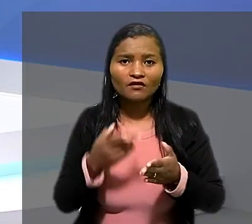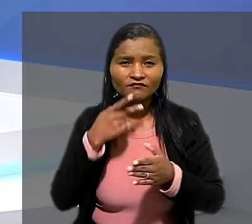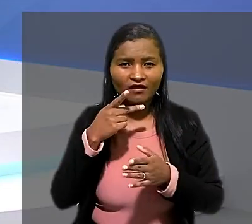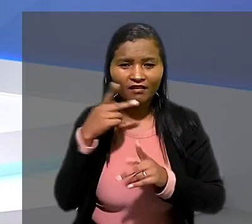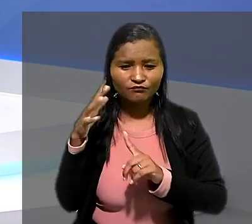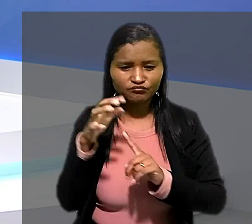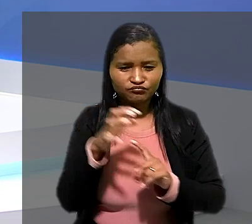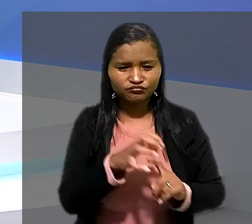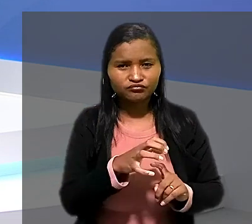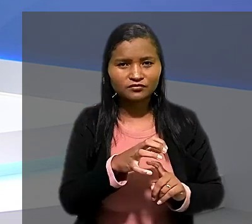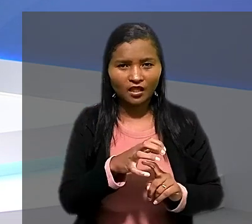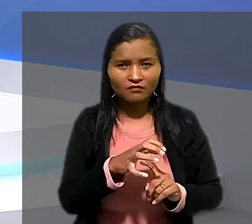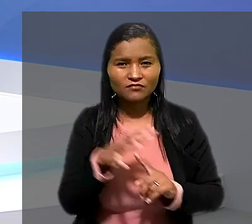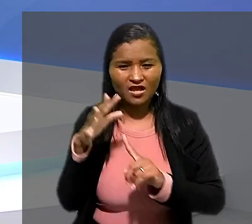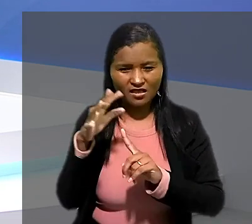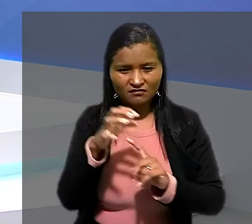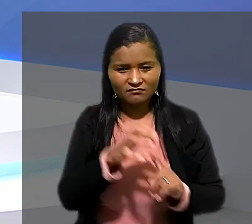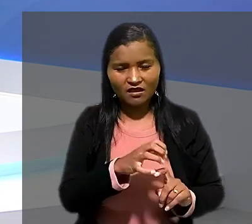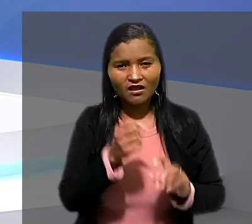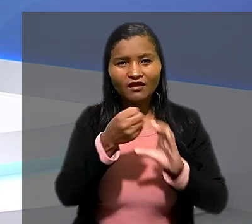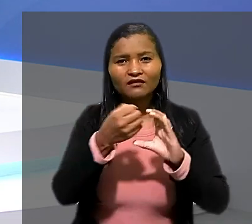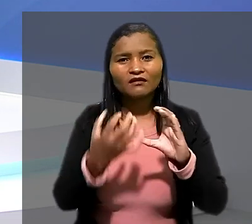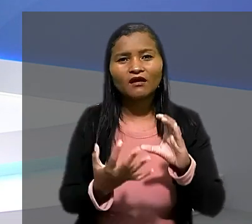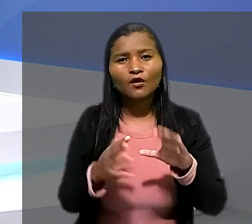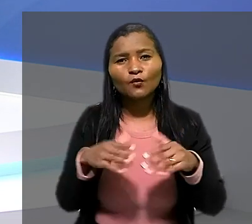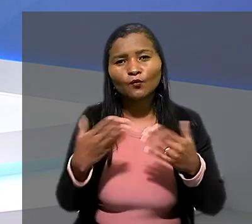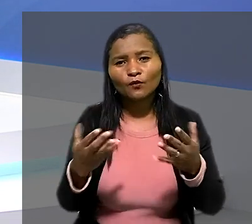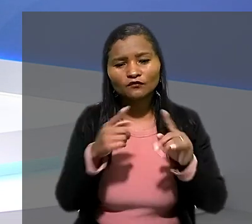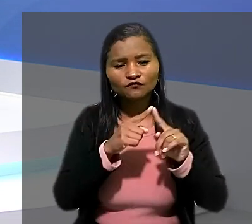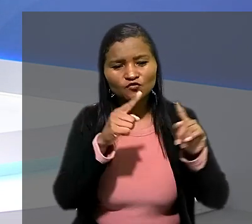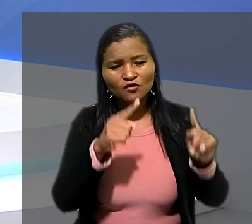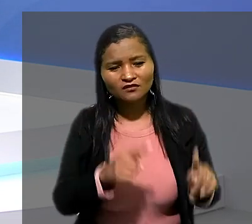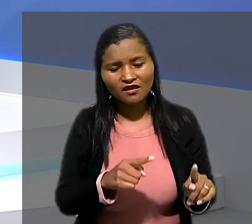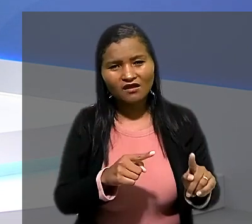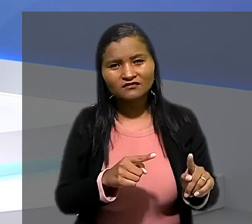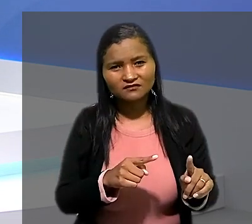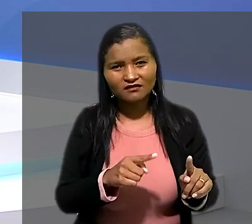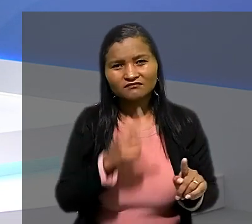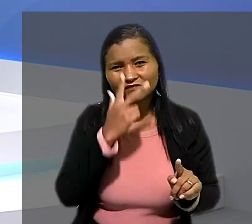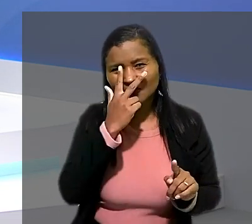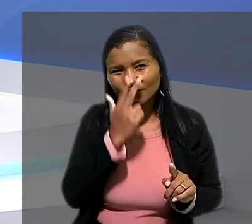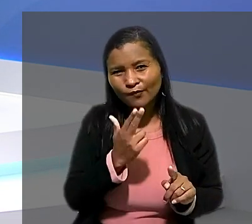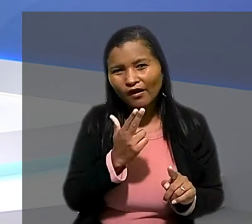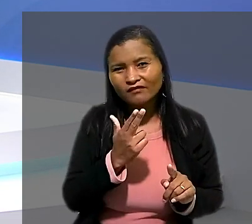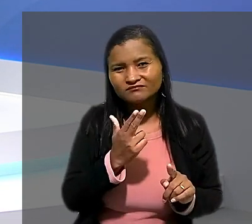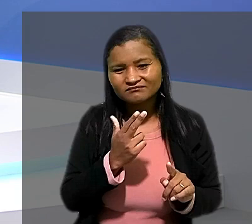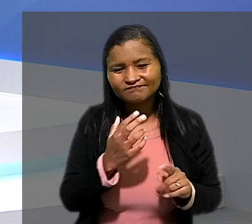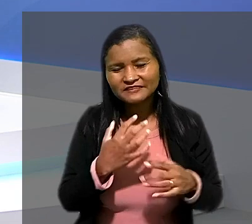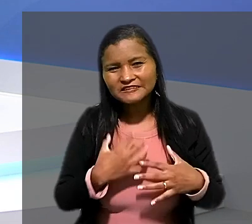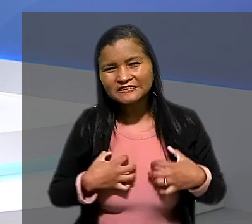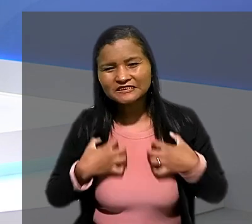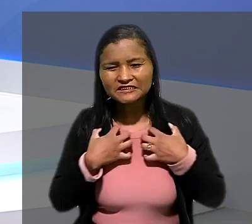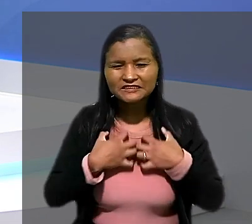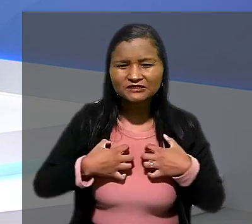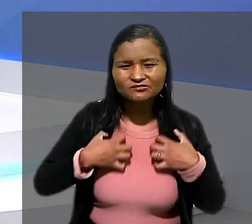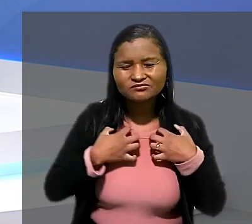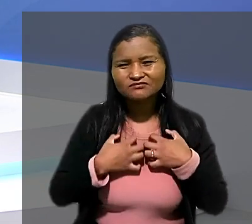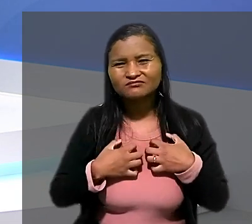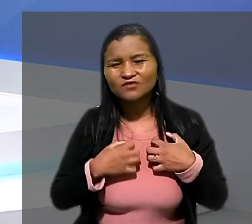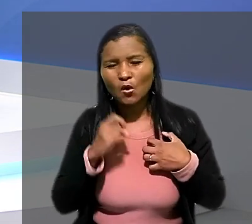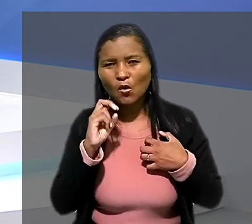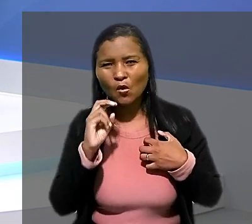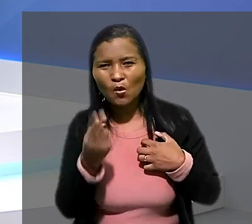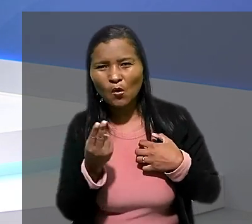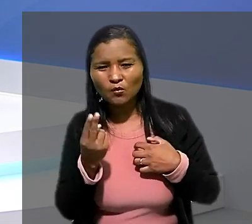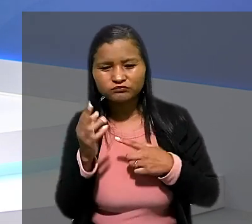Vamos falar sobre assédio moral agora, Luana. O assédio moral é caracterizado quando empregados são submetidos a situações de constrangimento